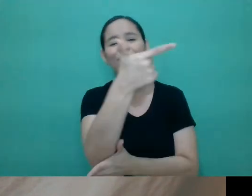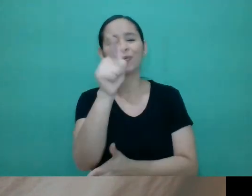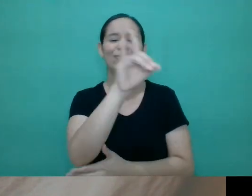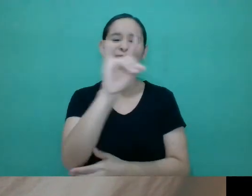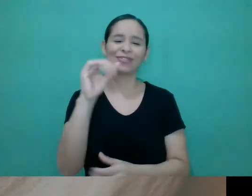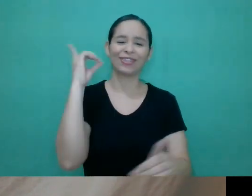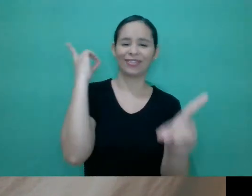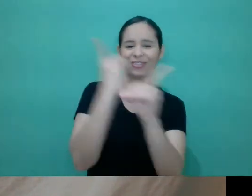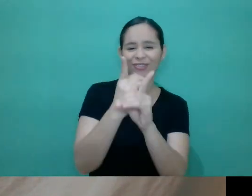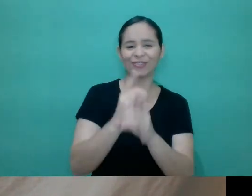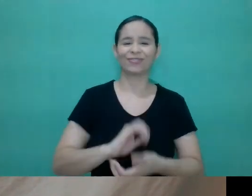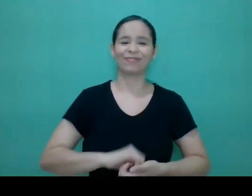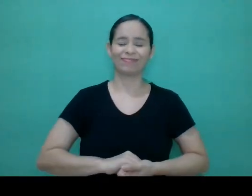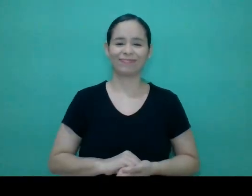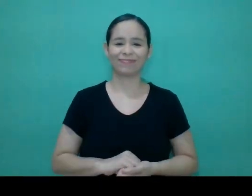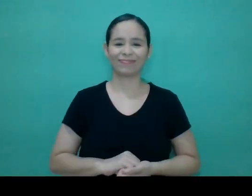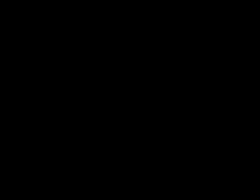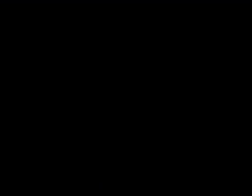se encontra em breve.